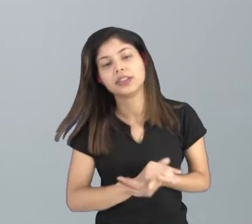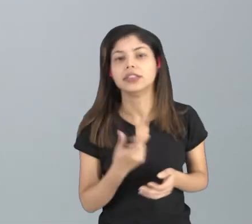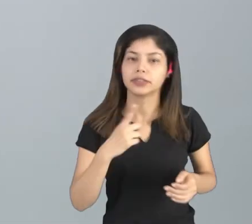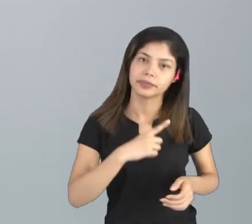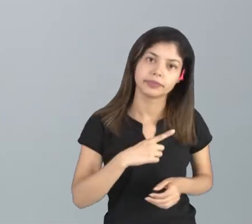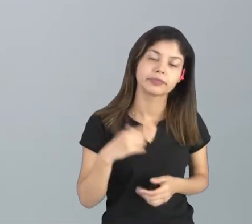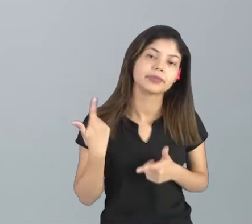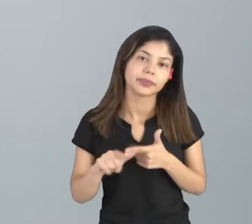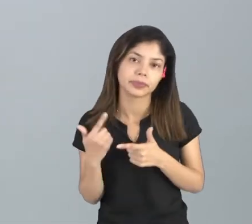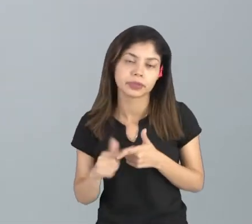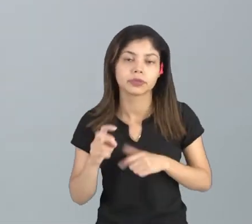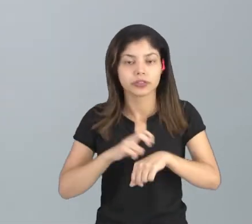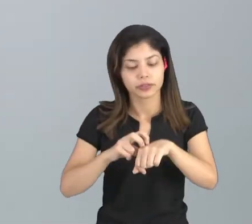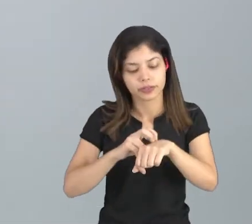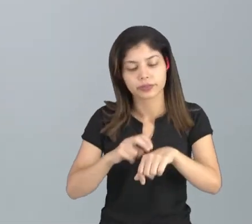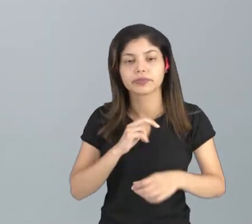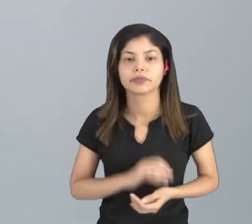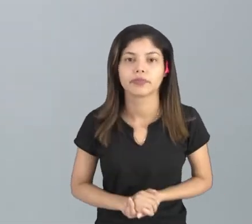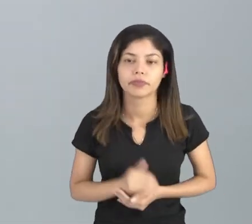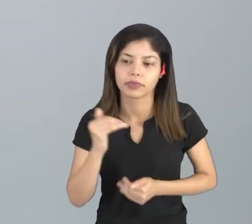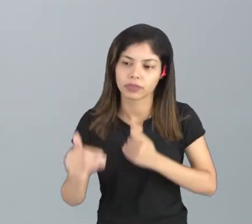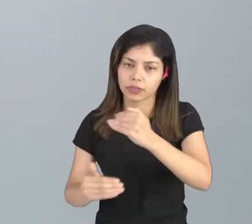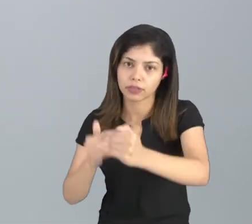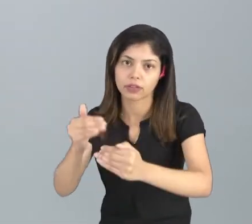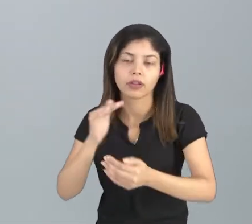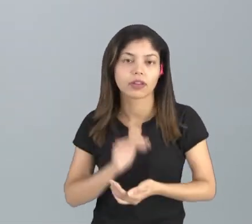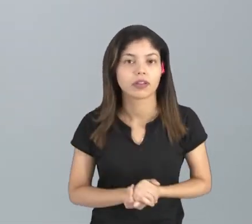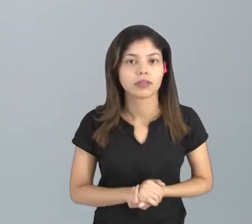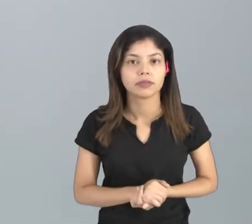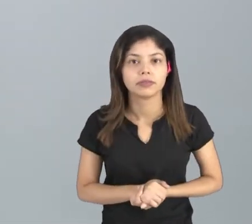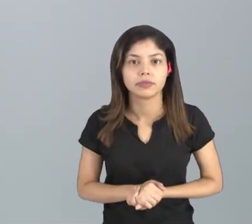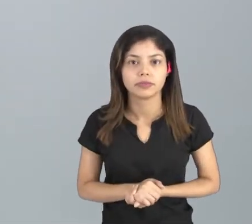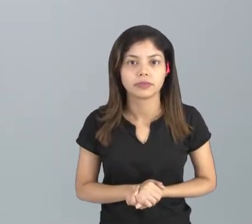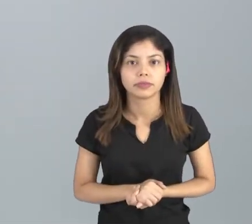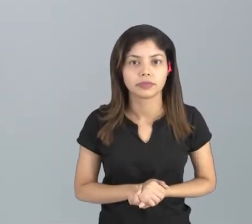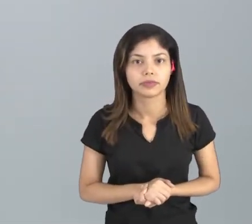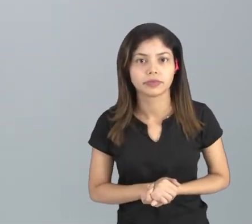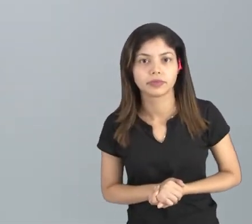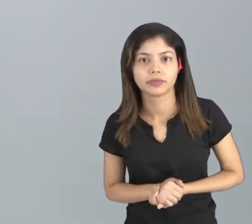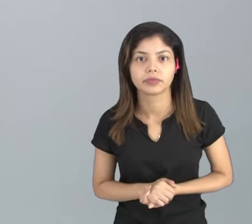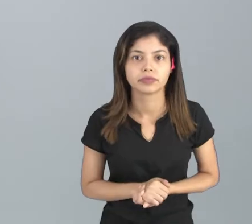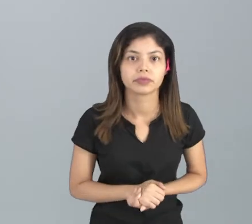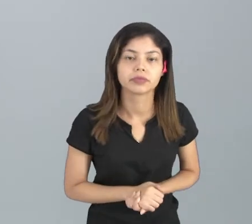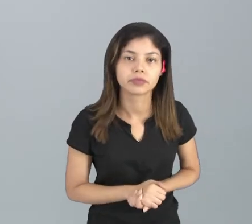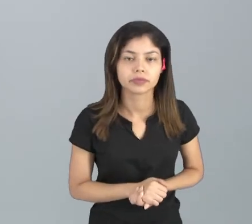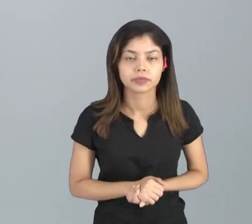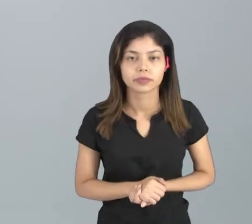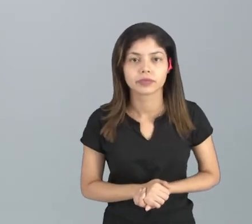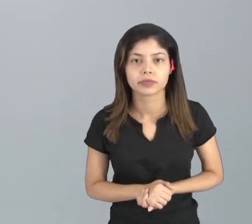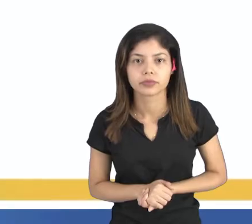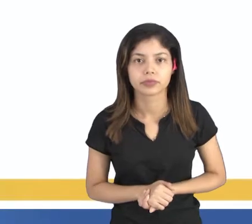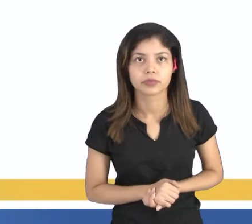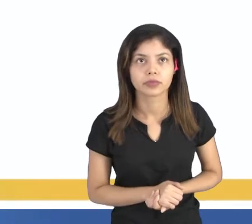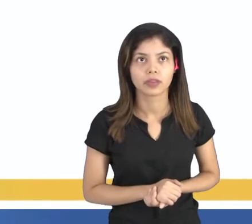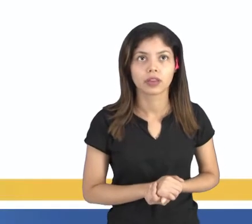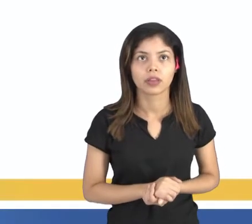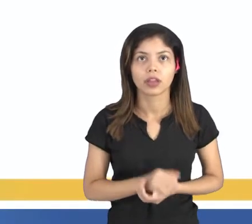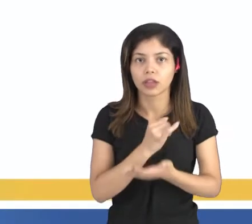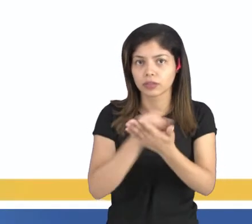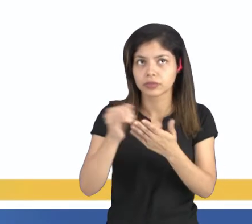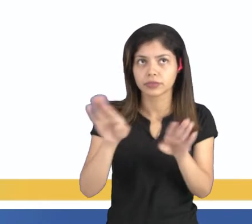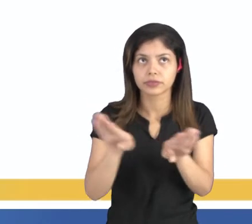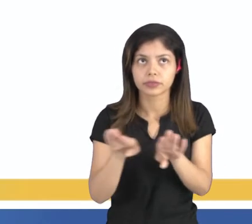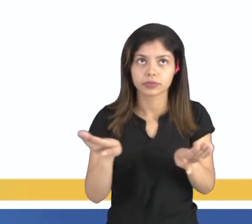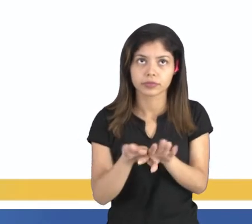ela tende a ficar esverdeada por esse processo de eutrofização. Continuando então, a introdução de